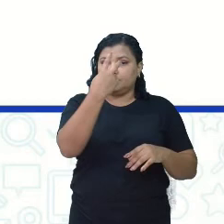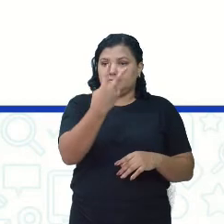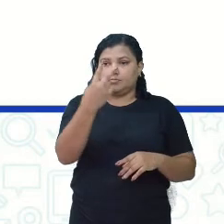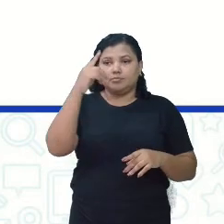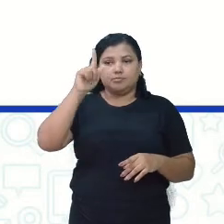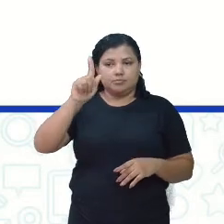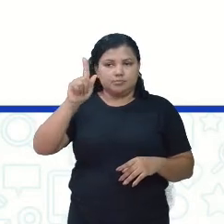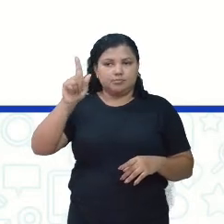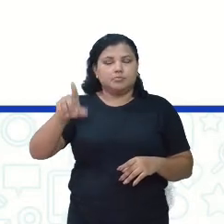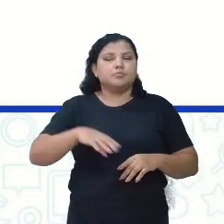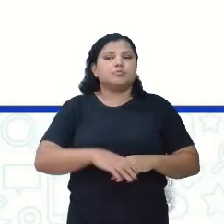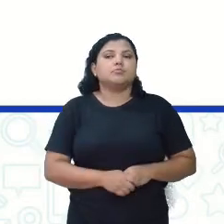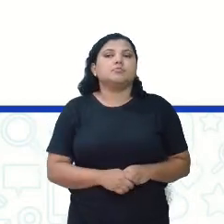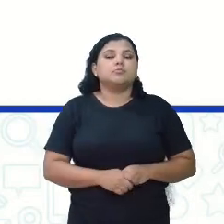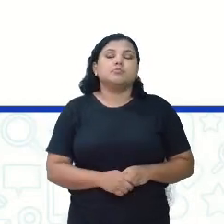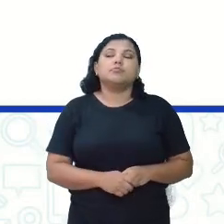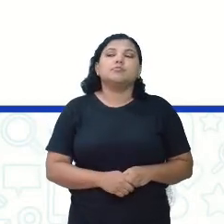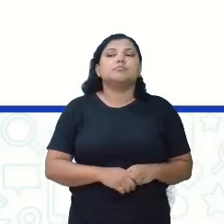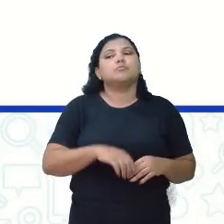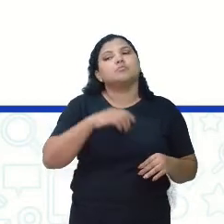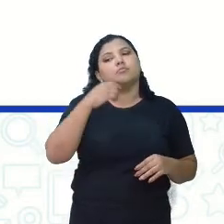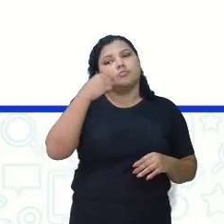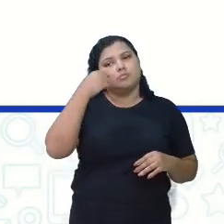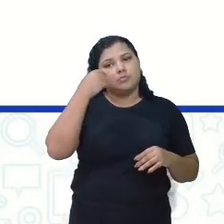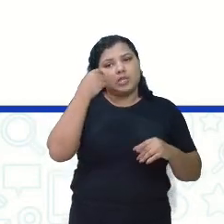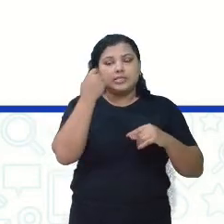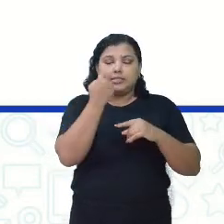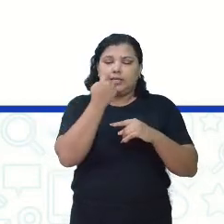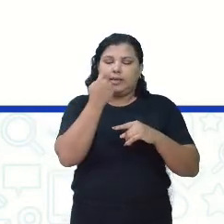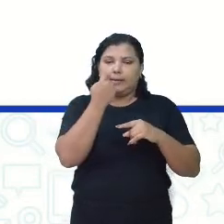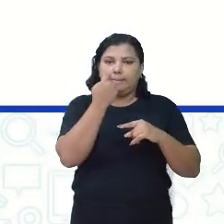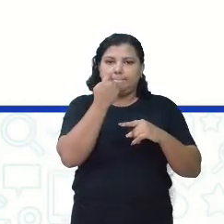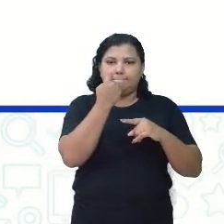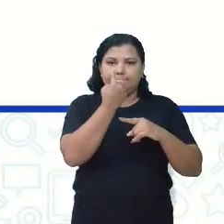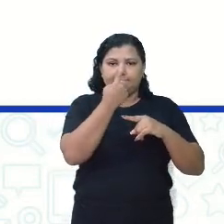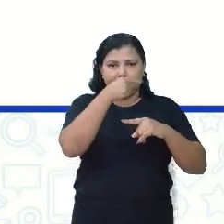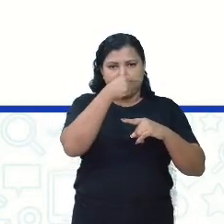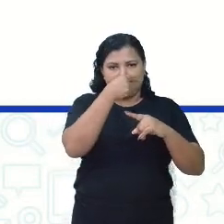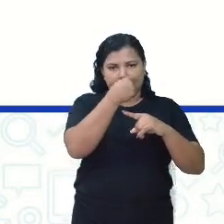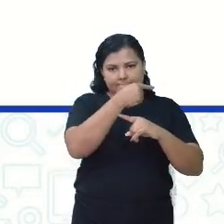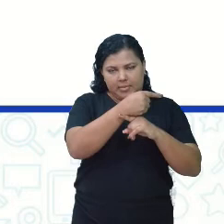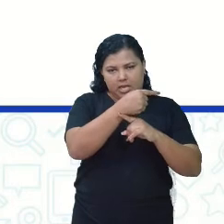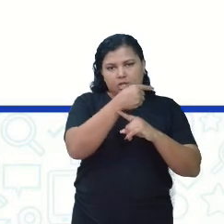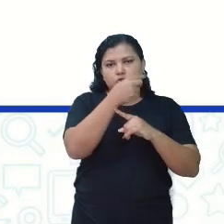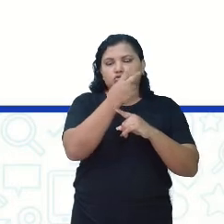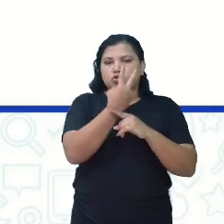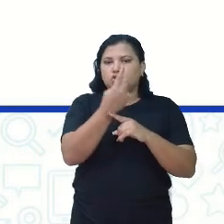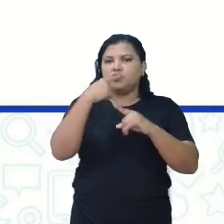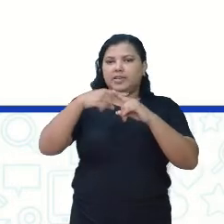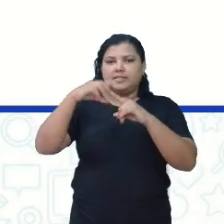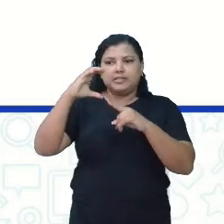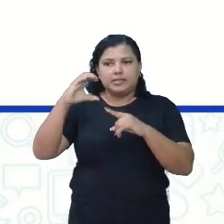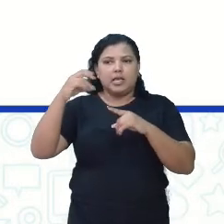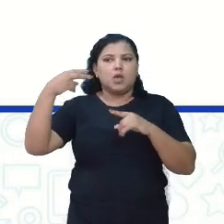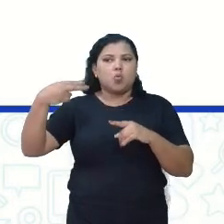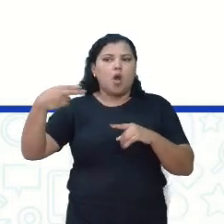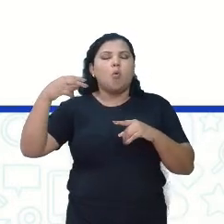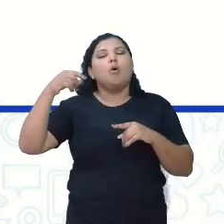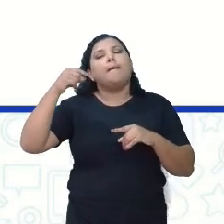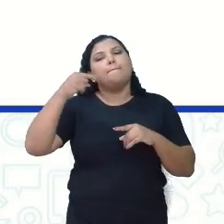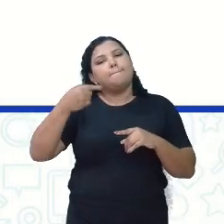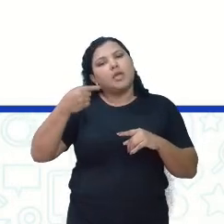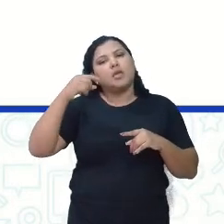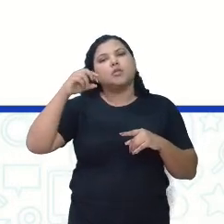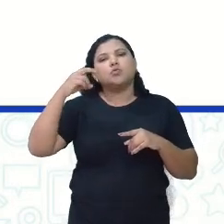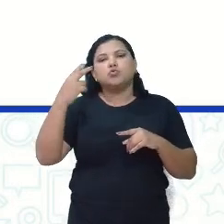aqui, ó, menos 2 vezes C, eu vou ter menos 2C, igual a menos 2 vezes 40, que dá igual